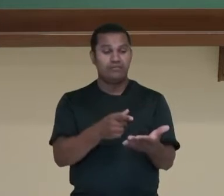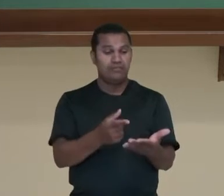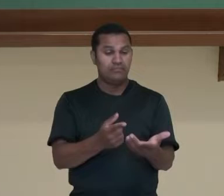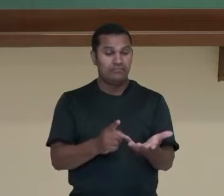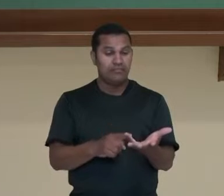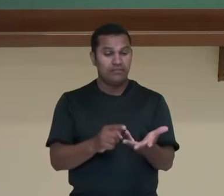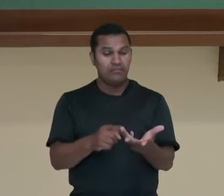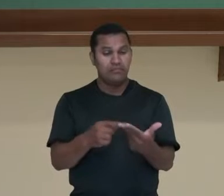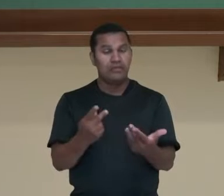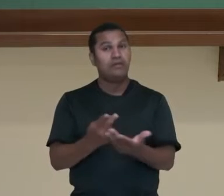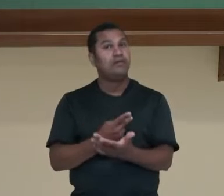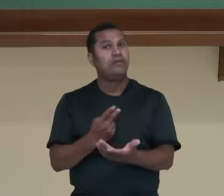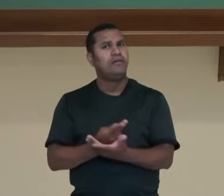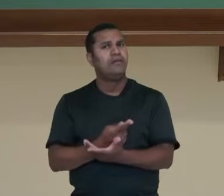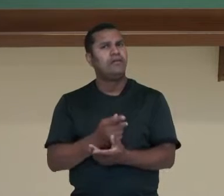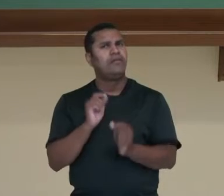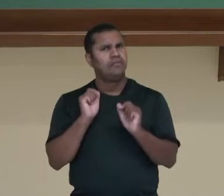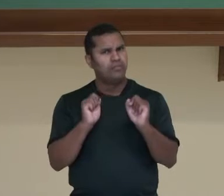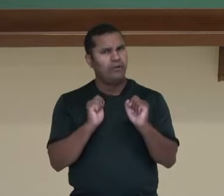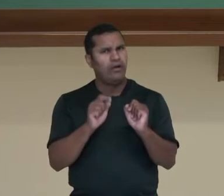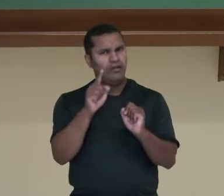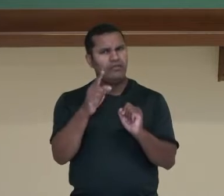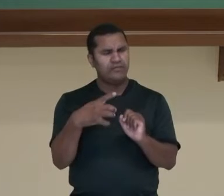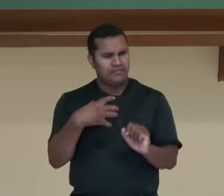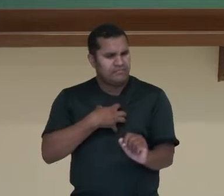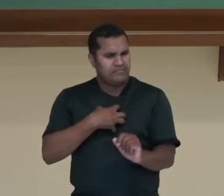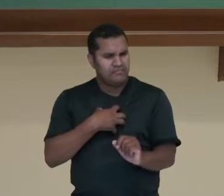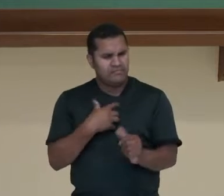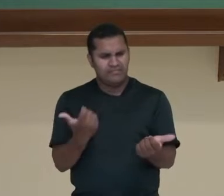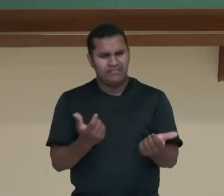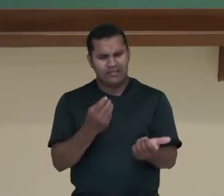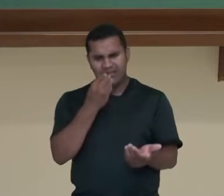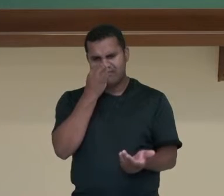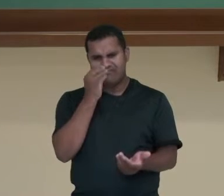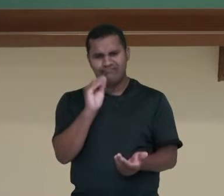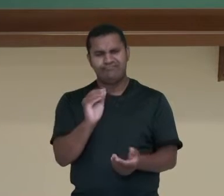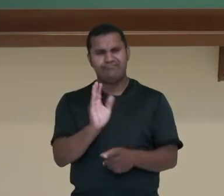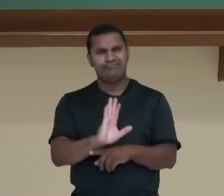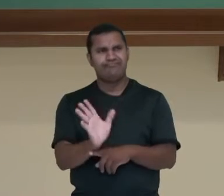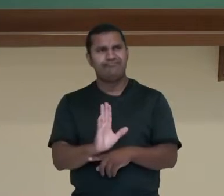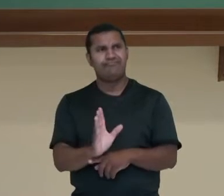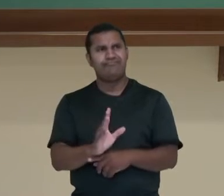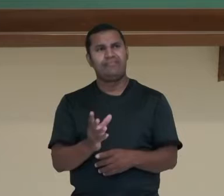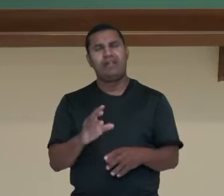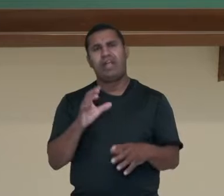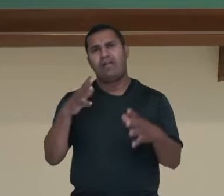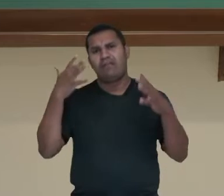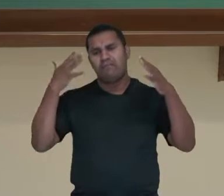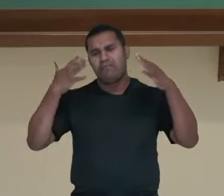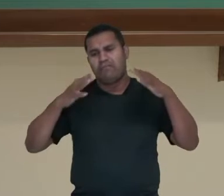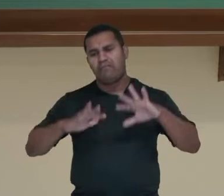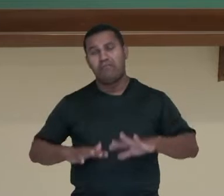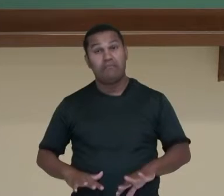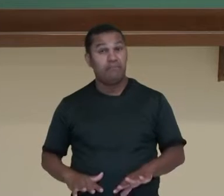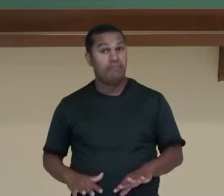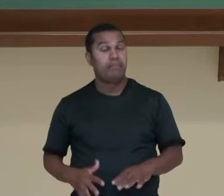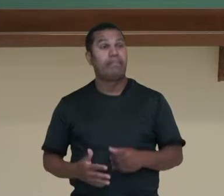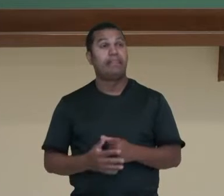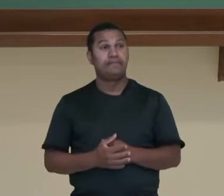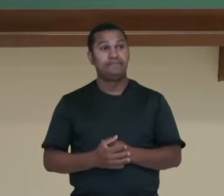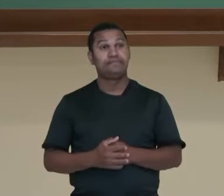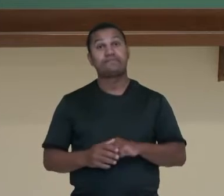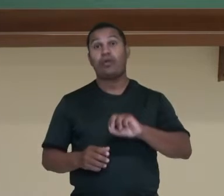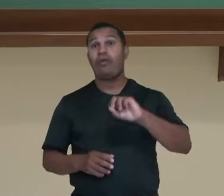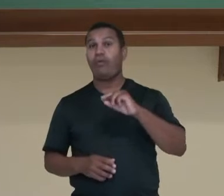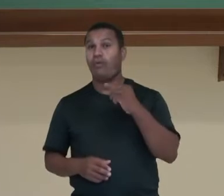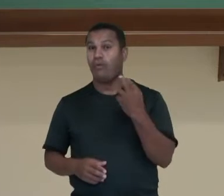crítica pode afetar a sua decisão em assistir ou não esse filme? Ela te motiva a conferir se a opinião do outro está correta